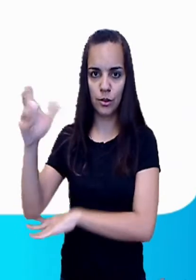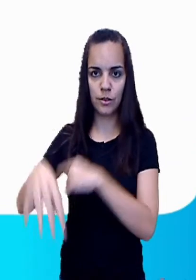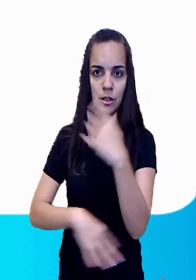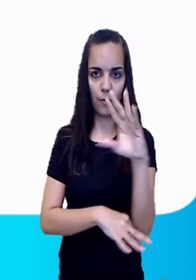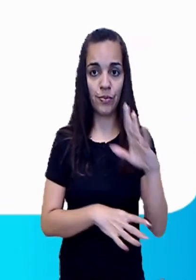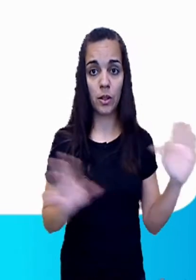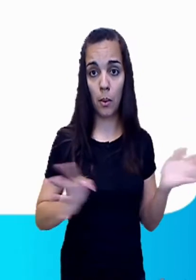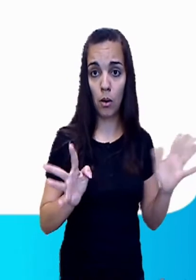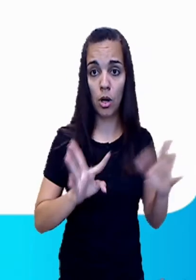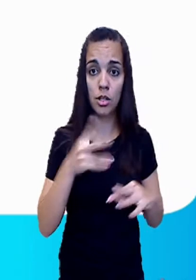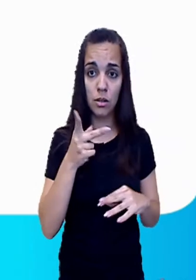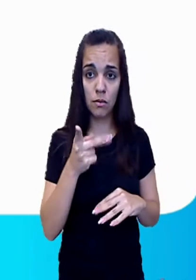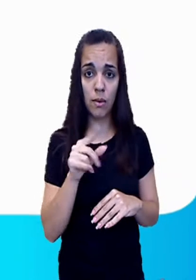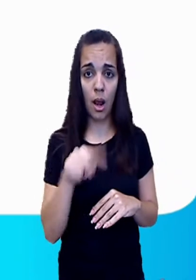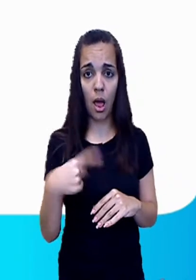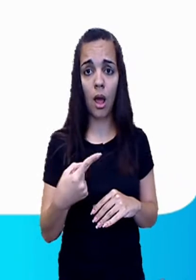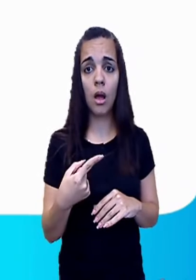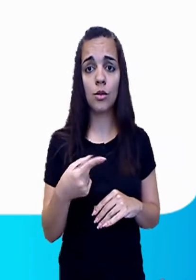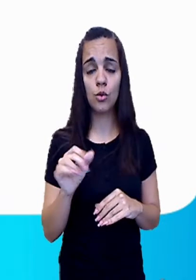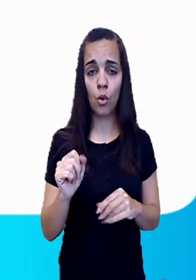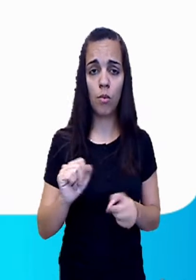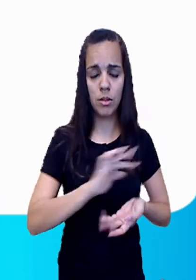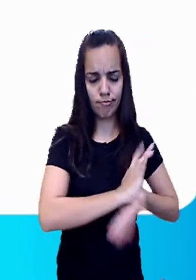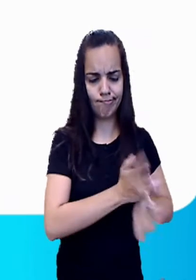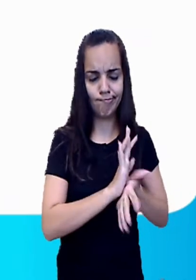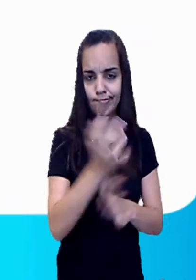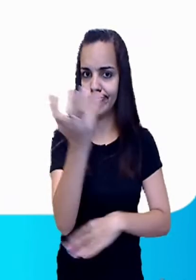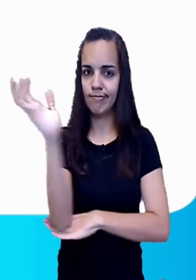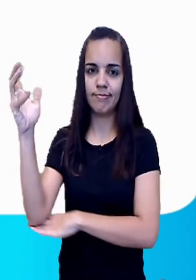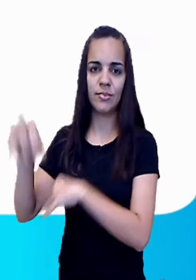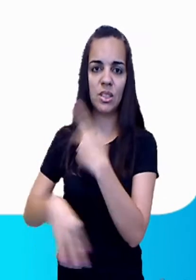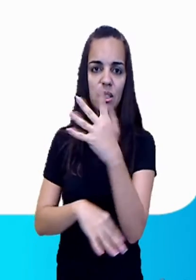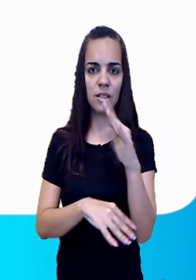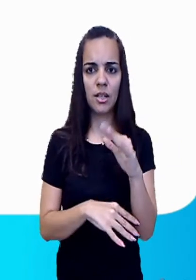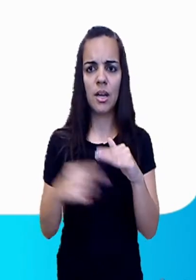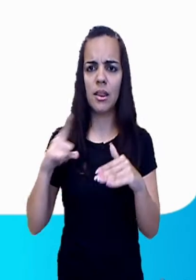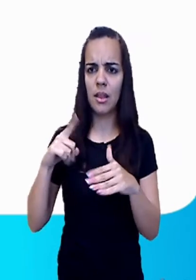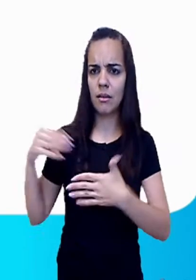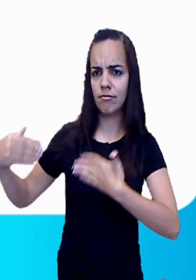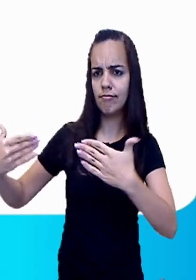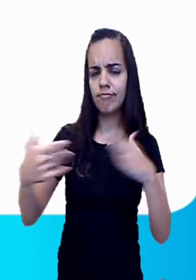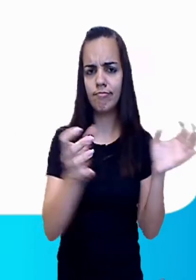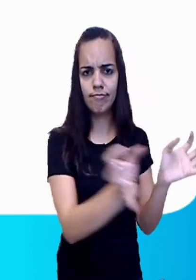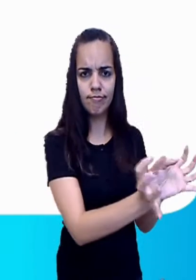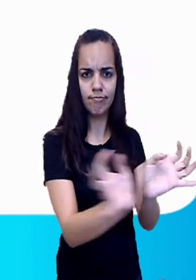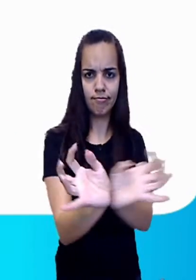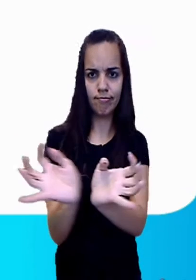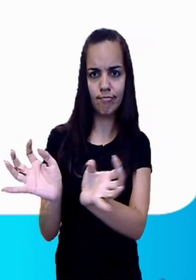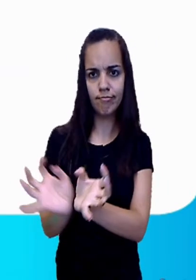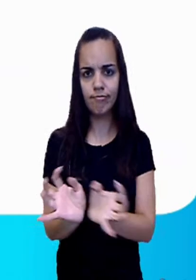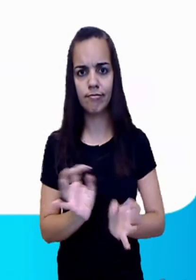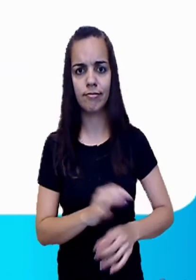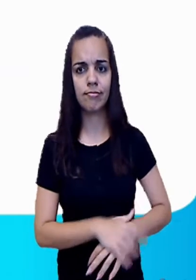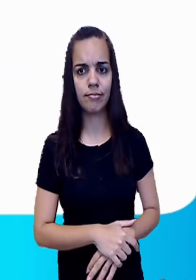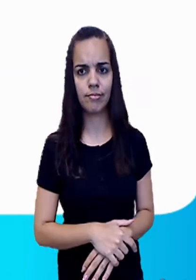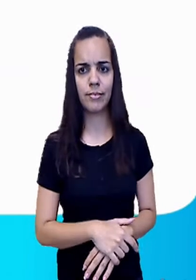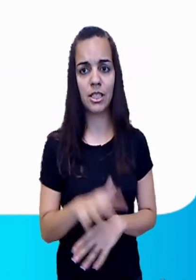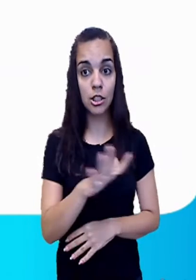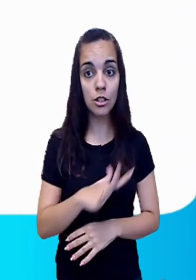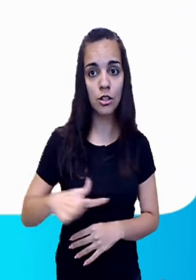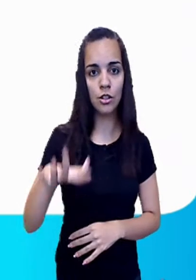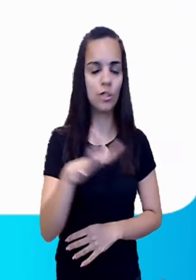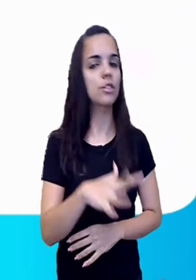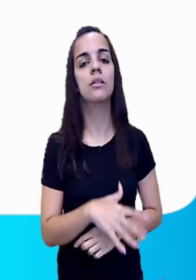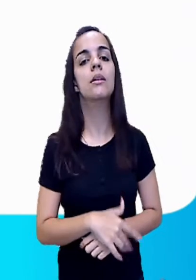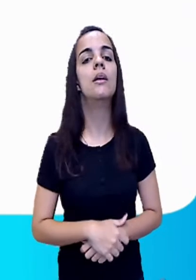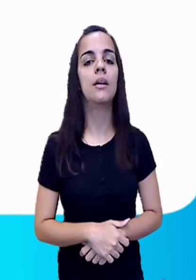impactos ambientais. Entre as principais alterações da paisagem, dos impactos gerados pela mineração, nós podemos destacar. Então, olha